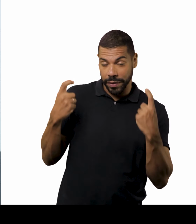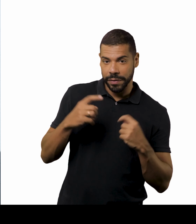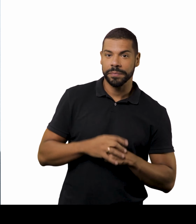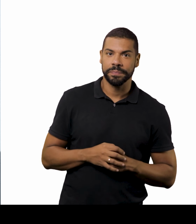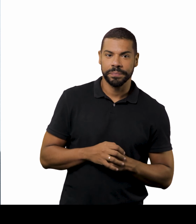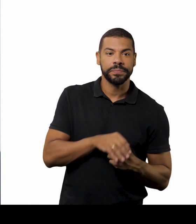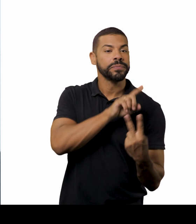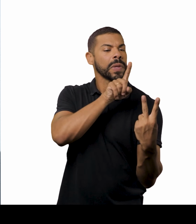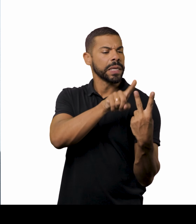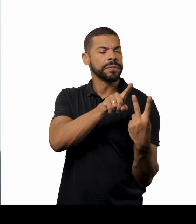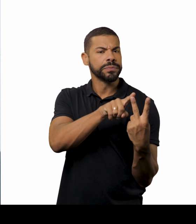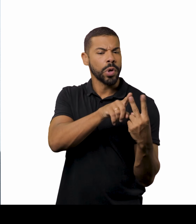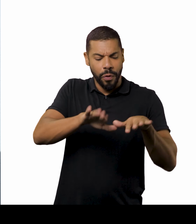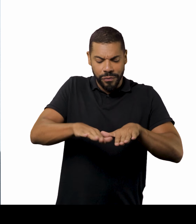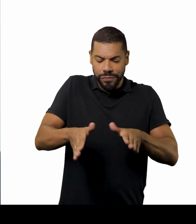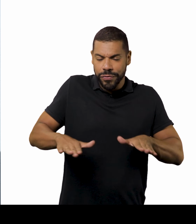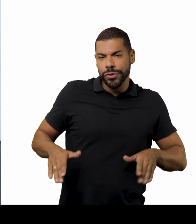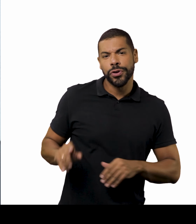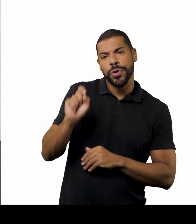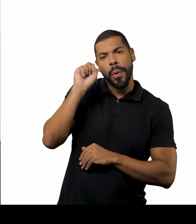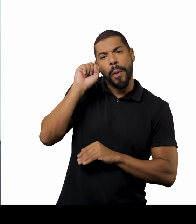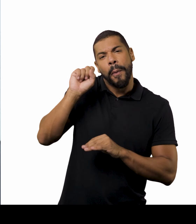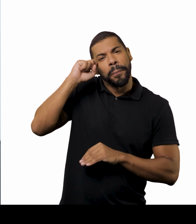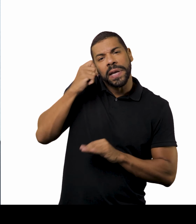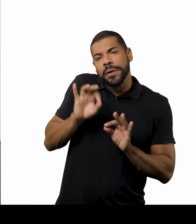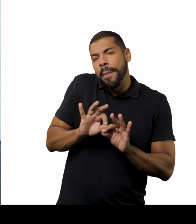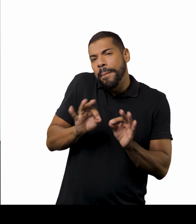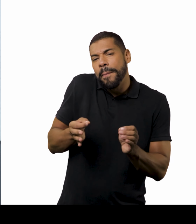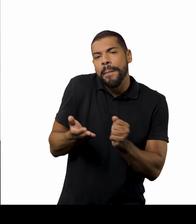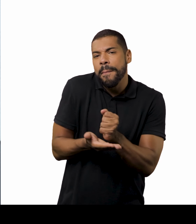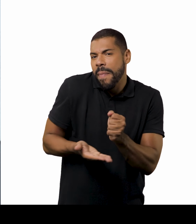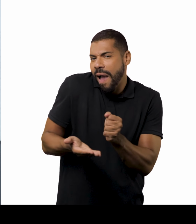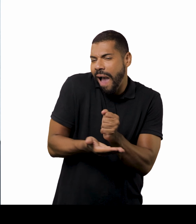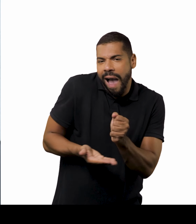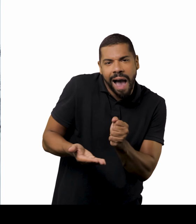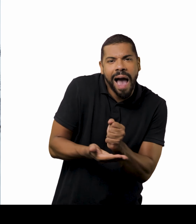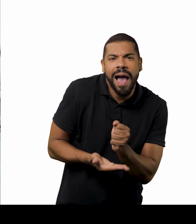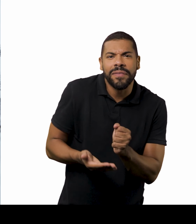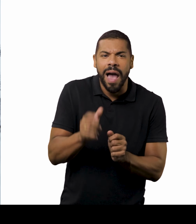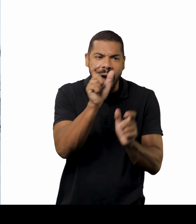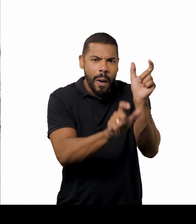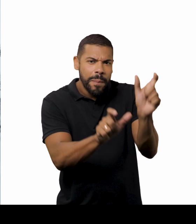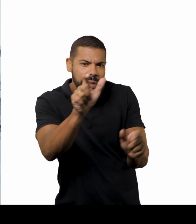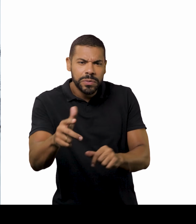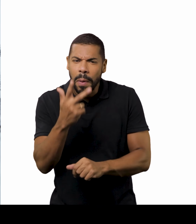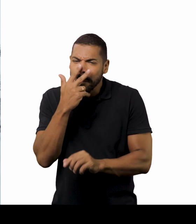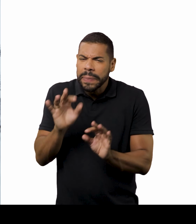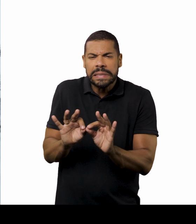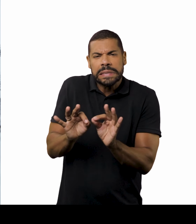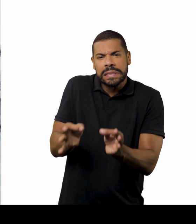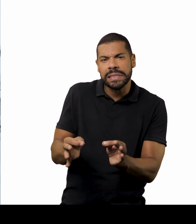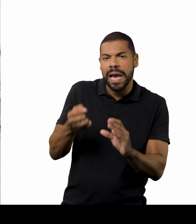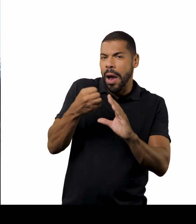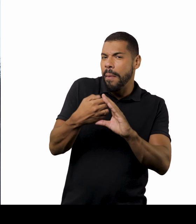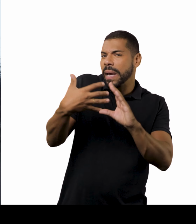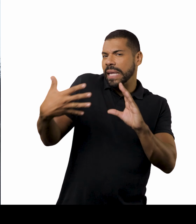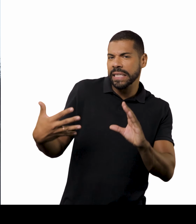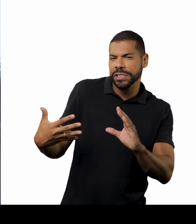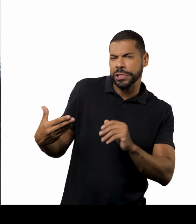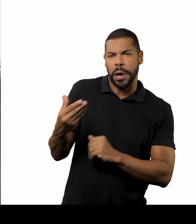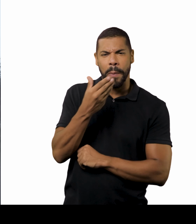O outro é o vestido pretinho básico, um vestido sem gênero, né? E no início a gente até começou a chamar de masculino, mas porque tem